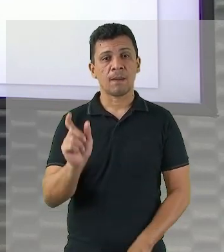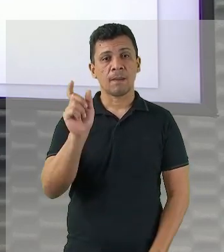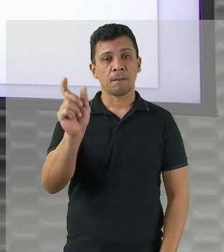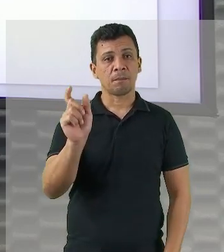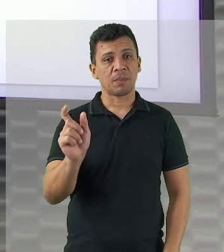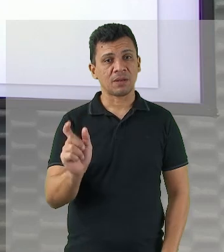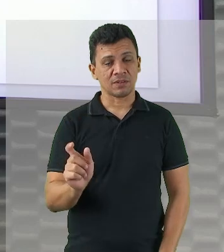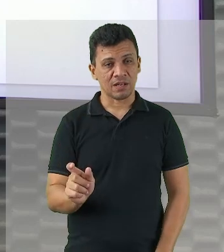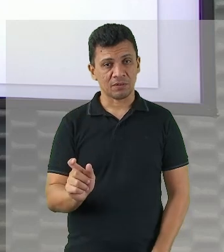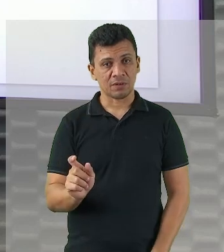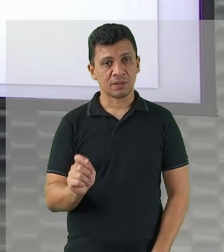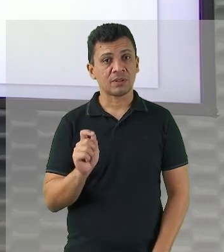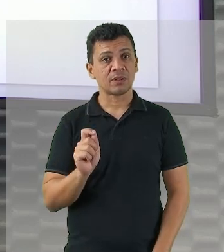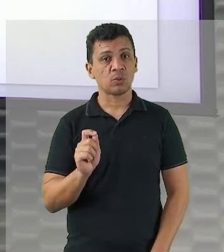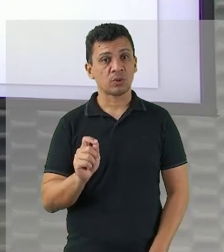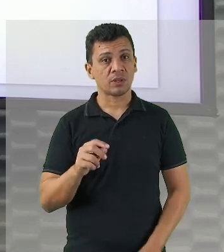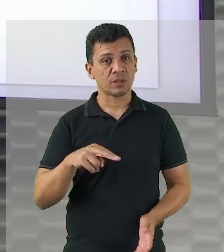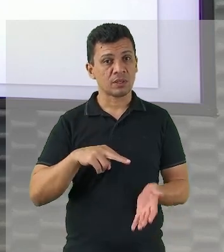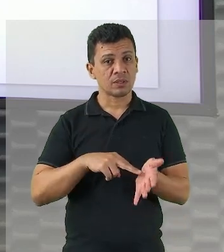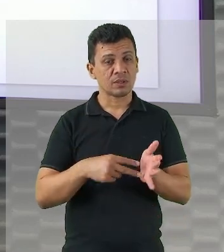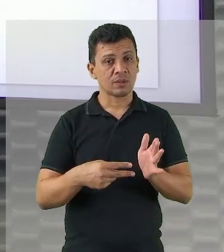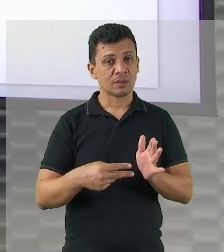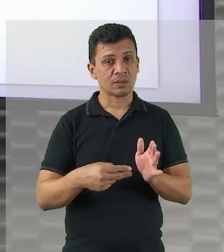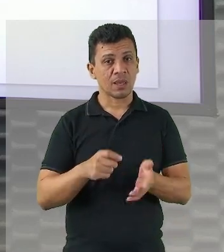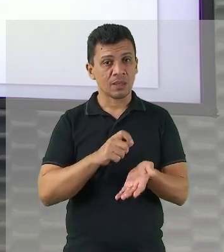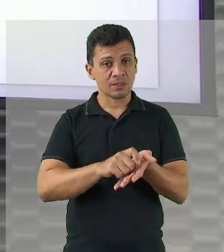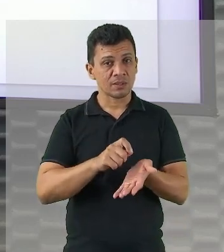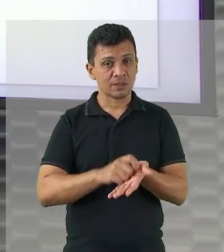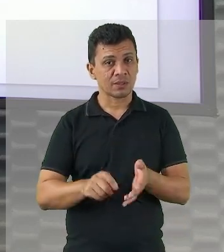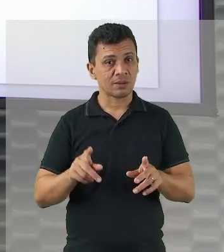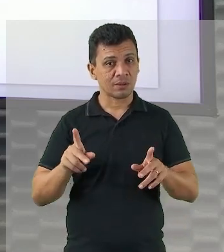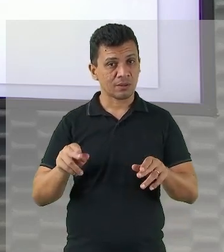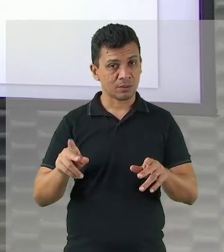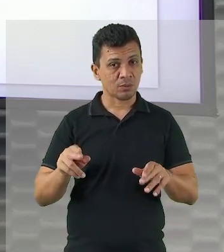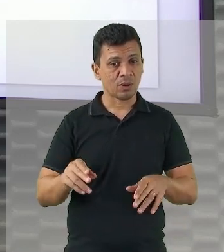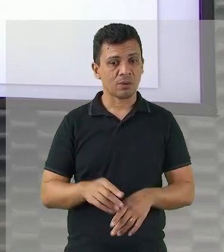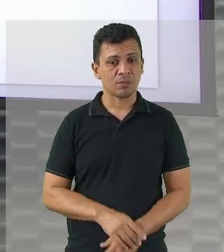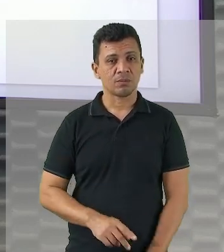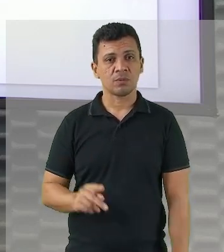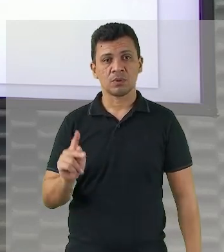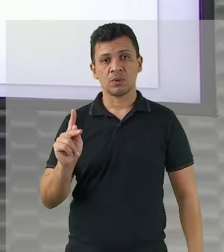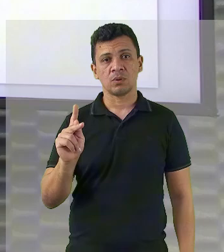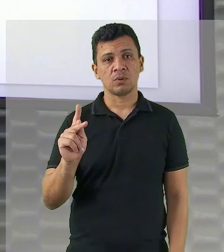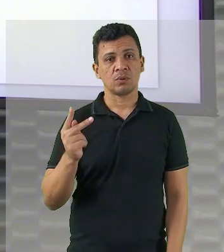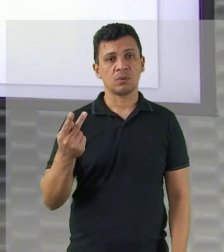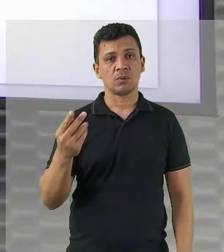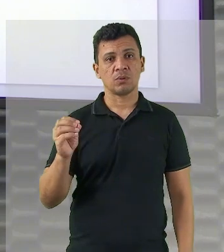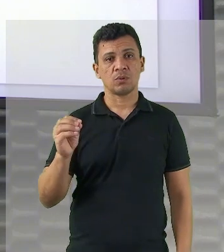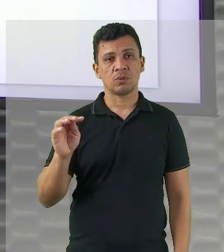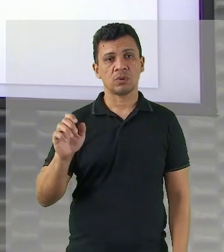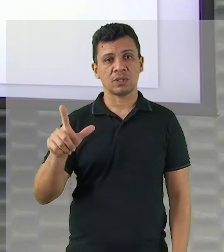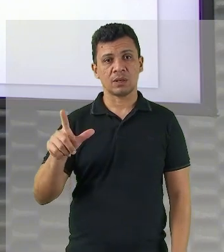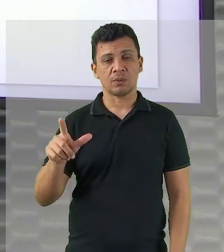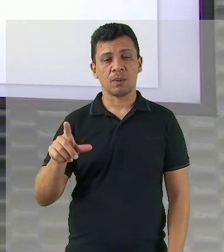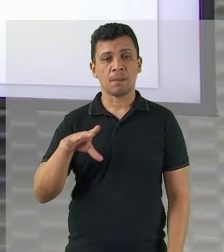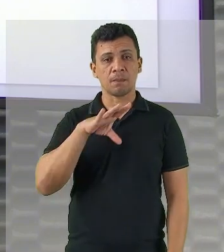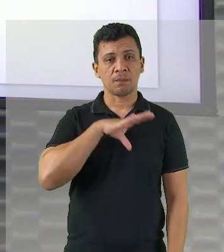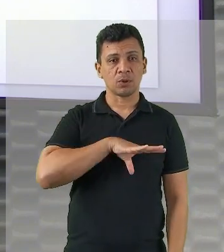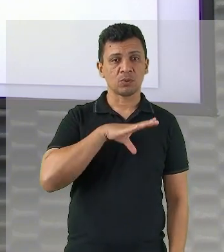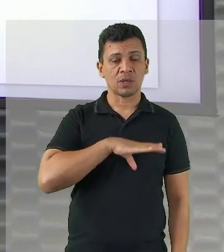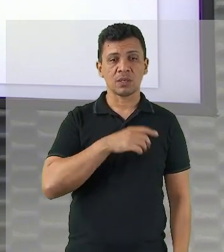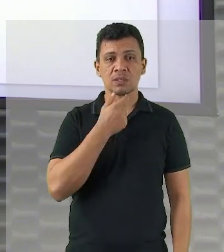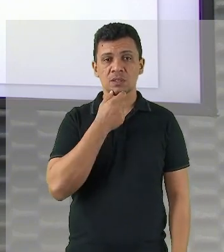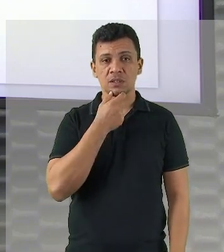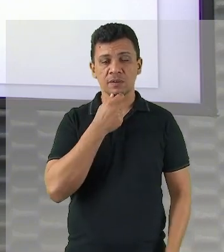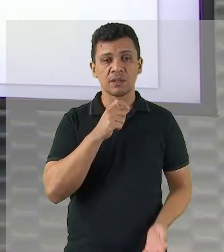gente sempre fala um pouquinho delas. Hotel é uma palavra cognata, porque do mesmo jeito que eu escrevo em português, eu